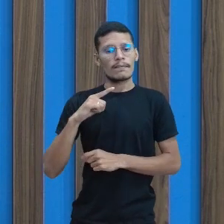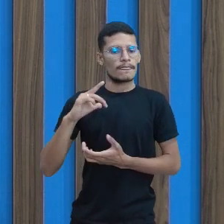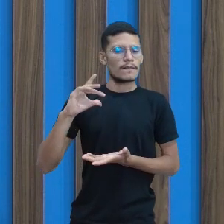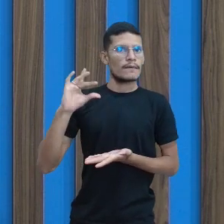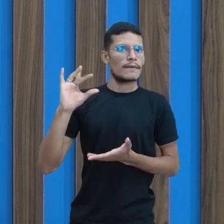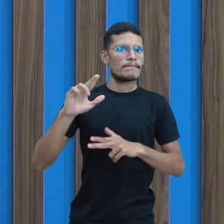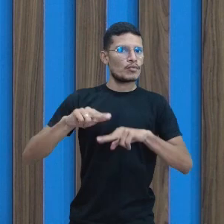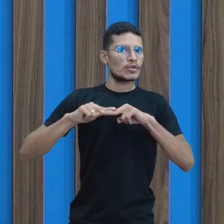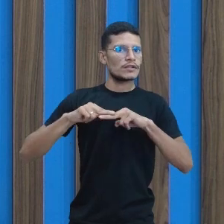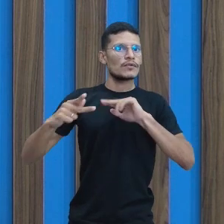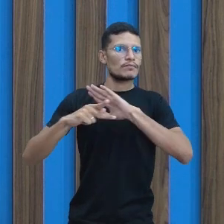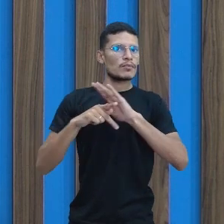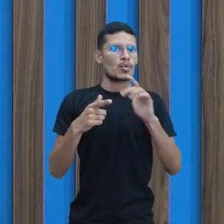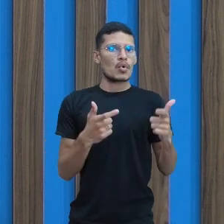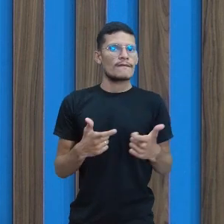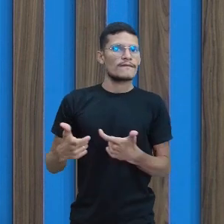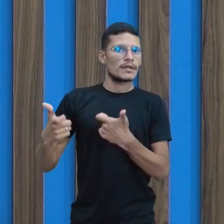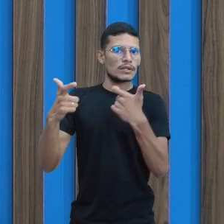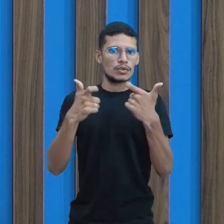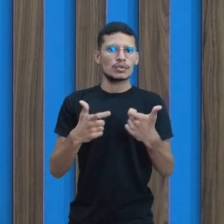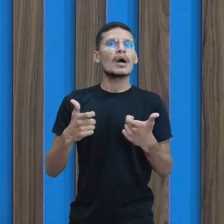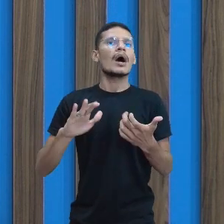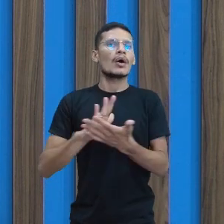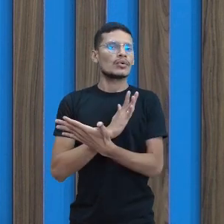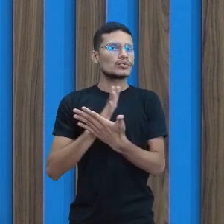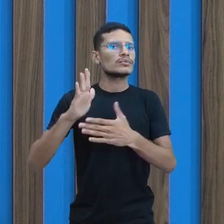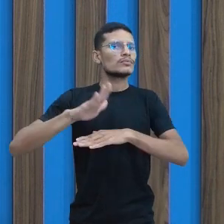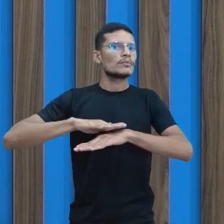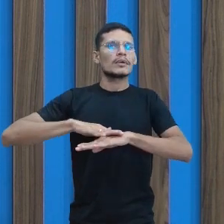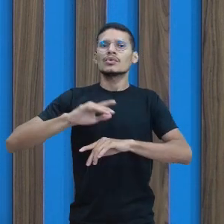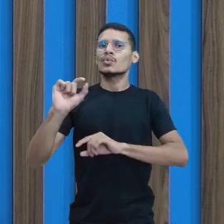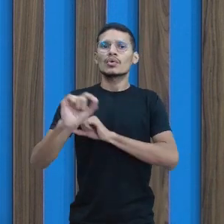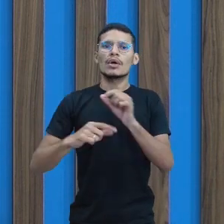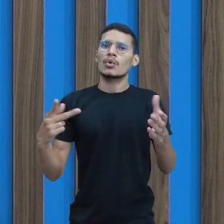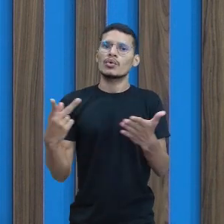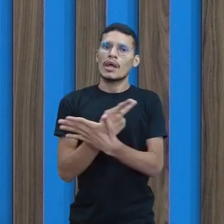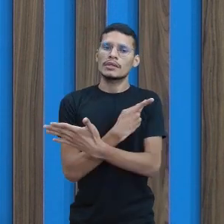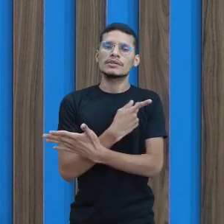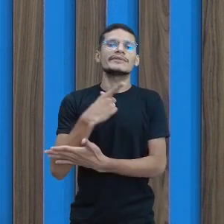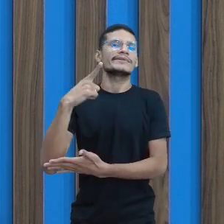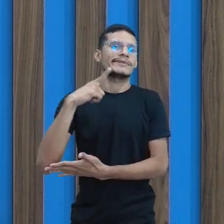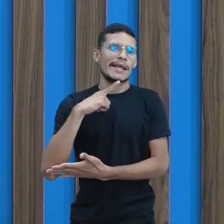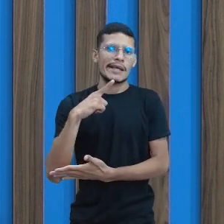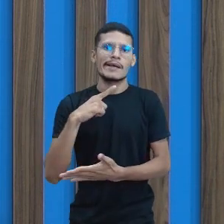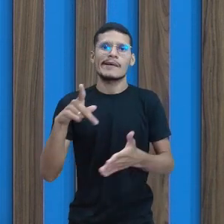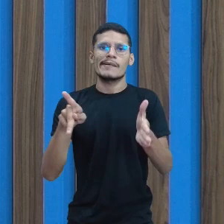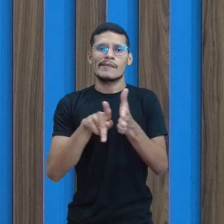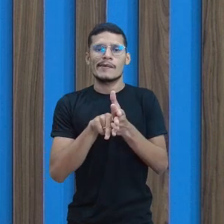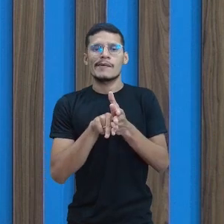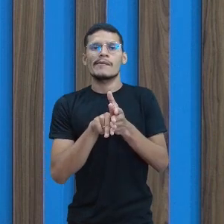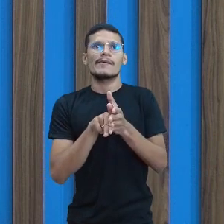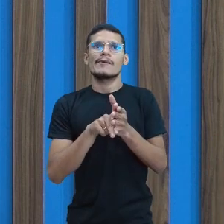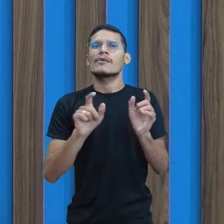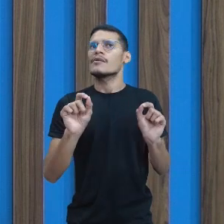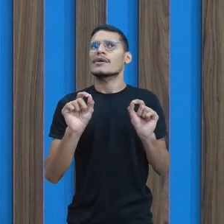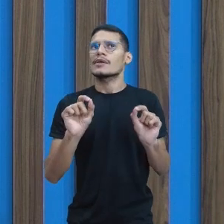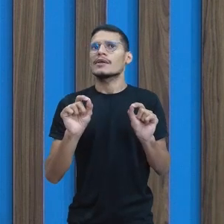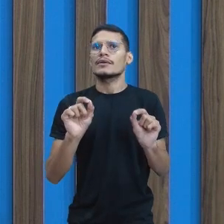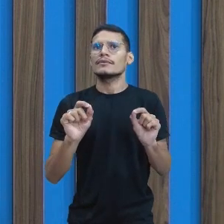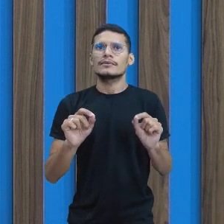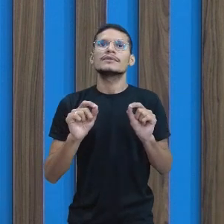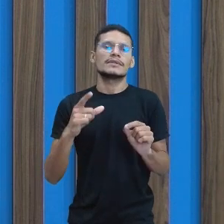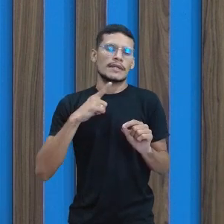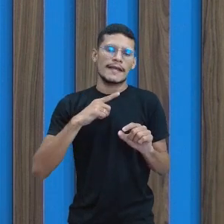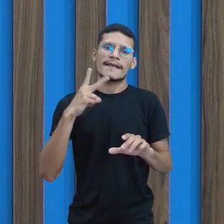de conflitos, né, conflitos que muitas vezes vão terminar na forma